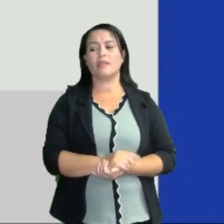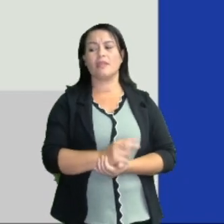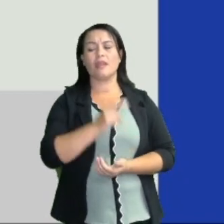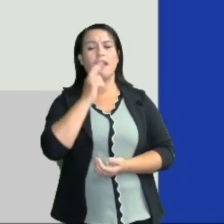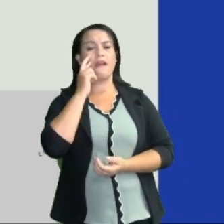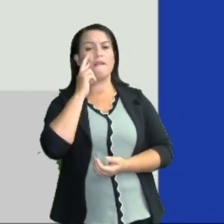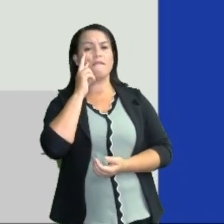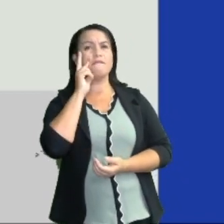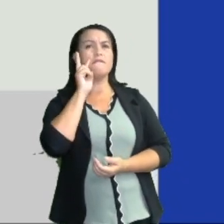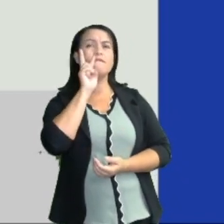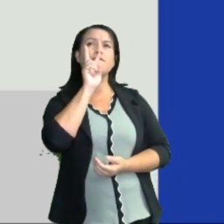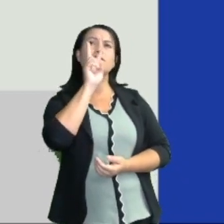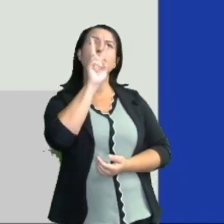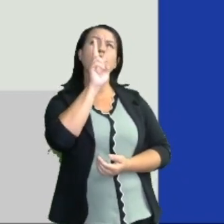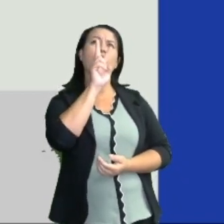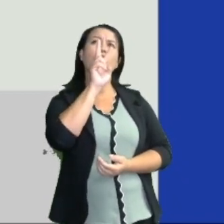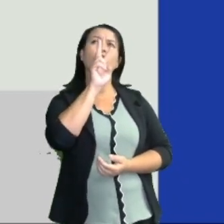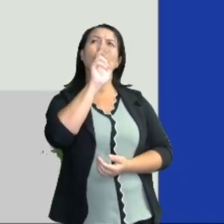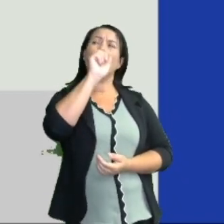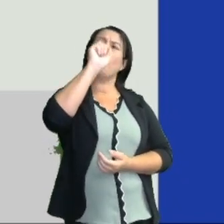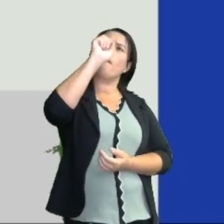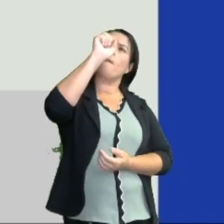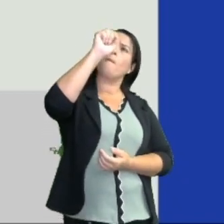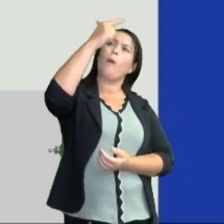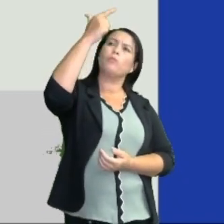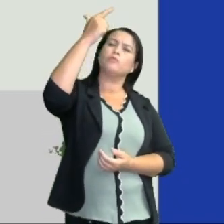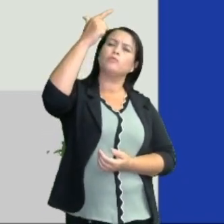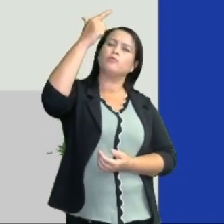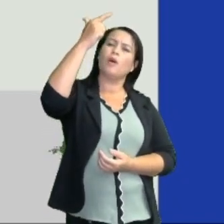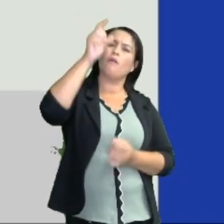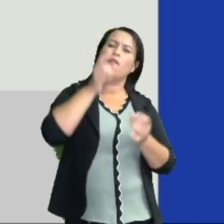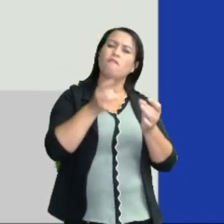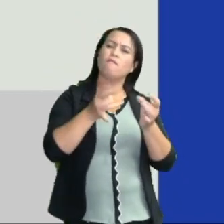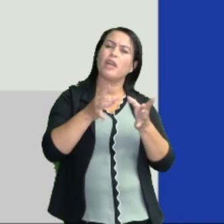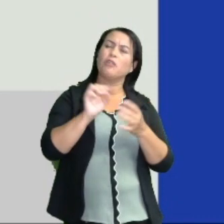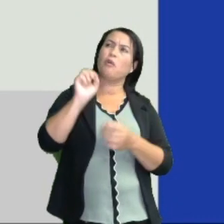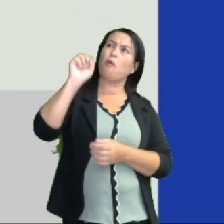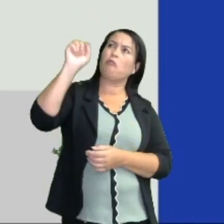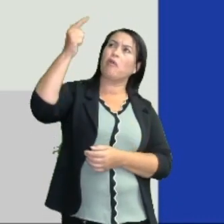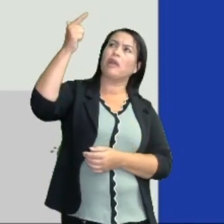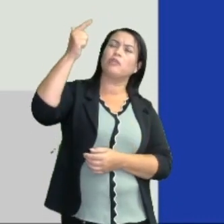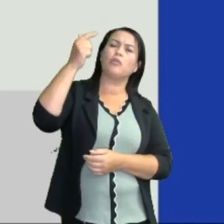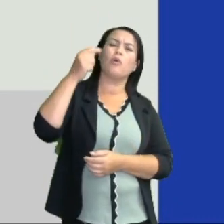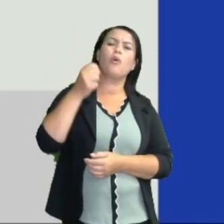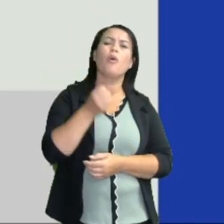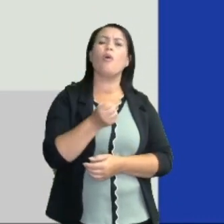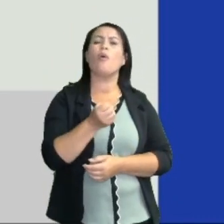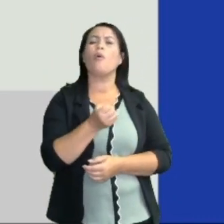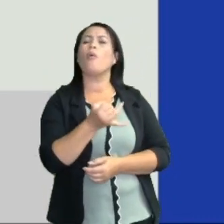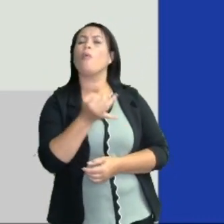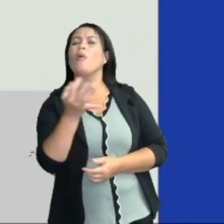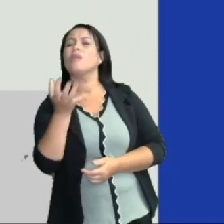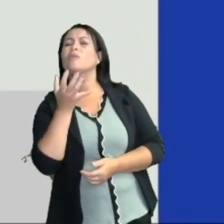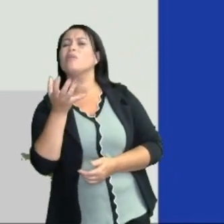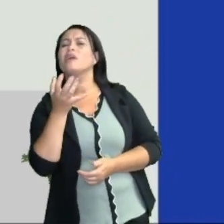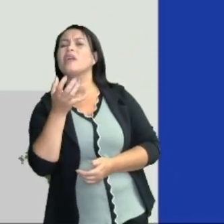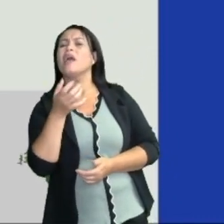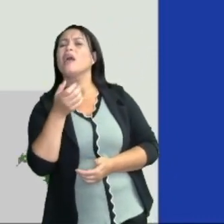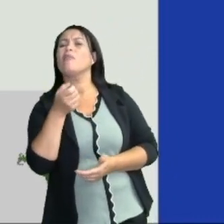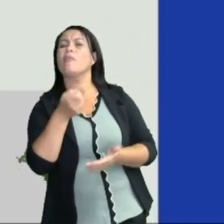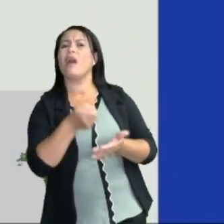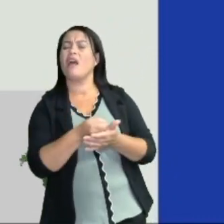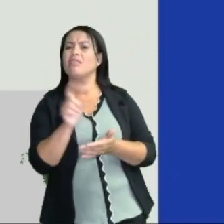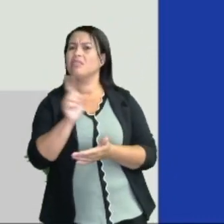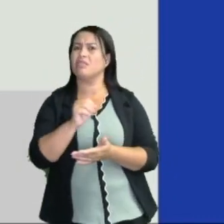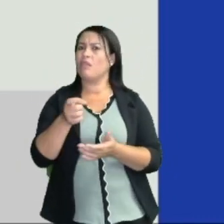Vendo pôr do sol. Alguém perguntou: quanto quer pelo pôr do sol? Não